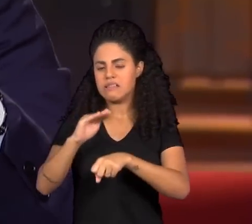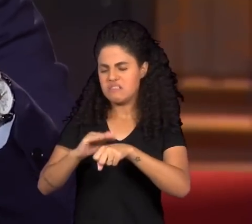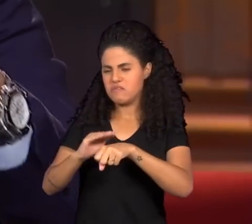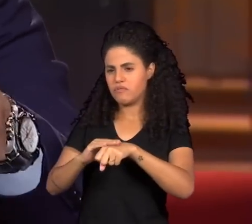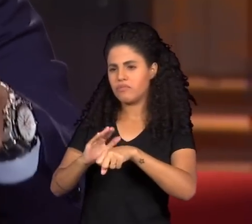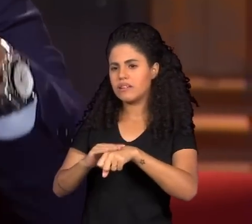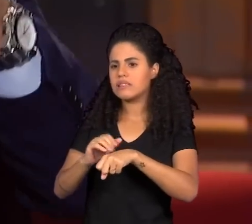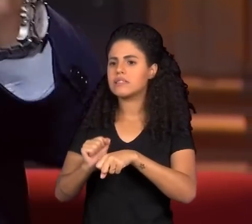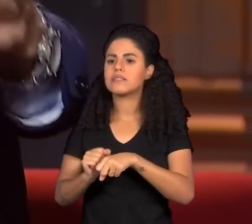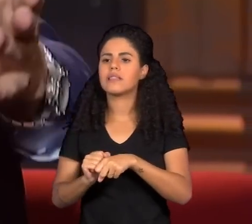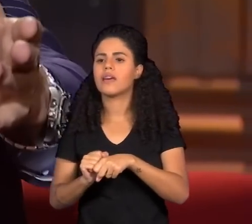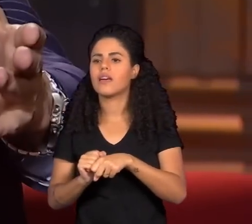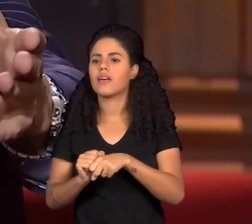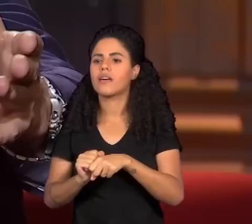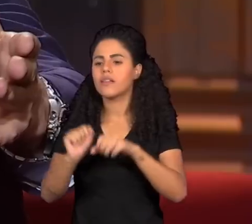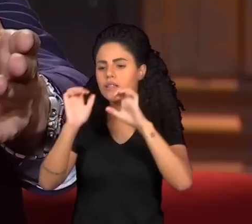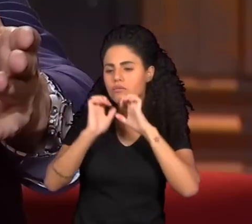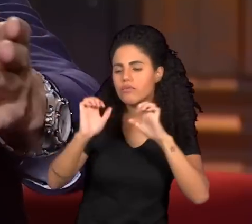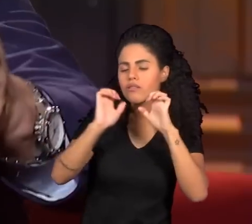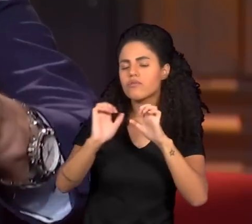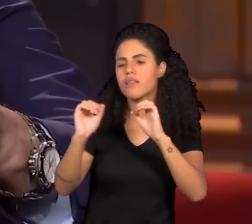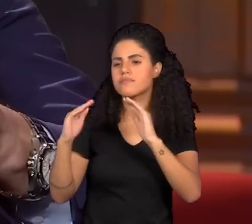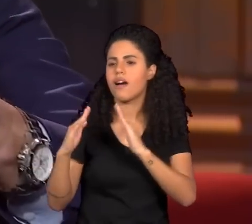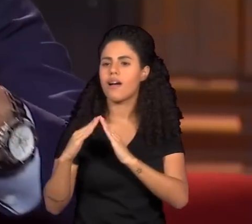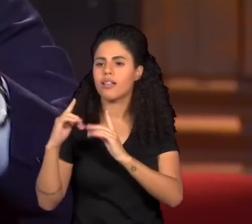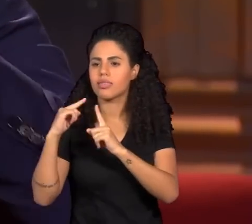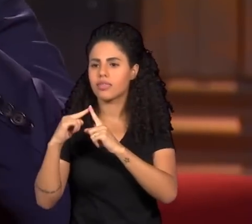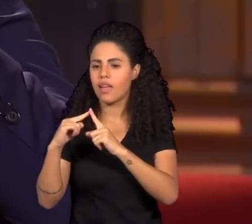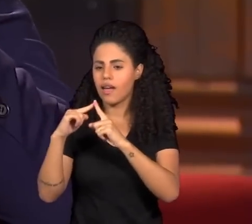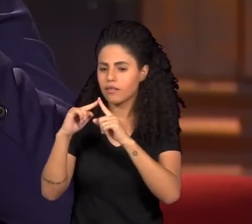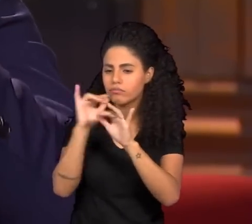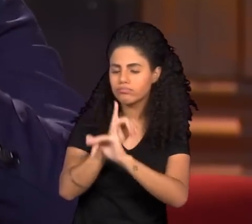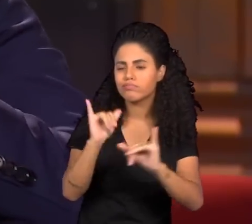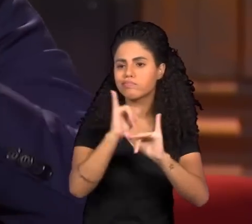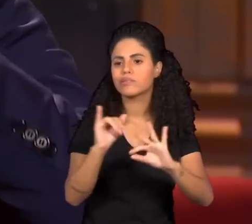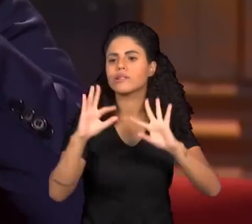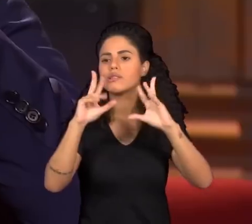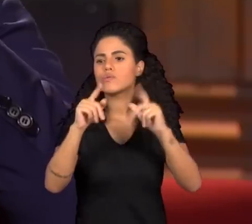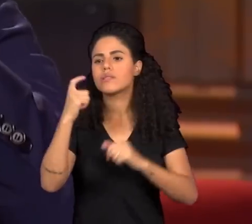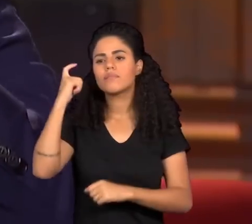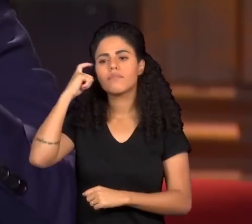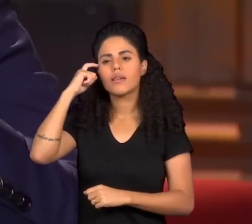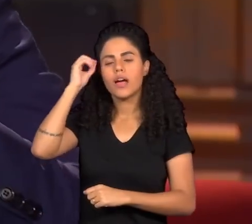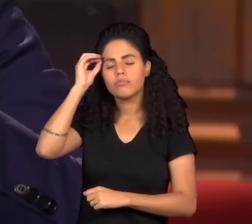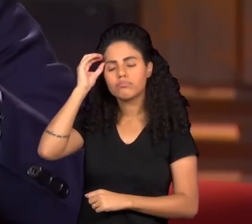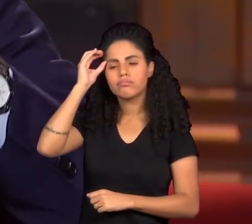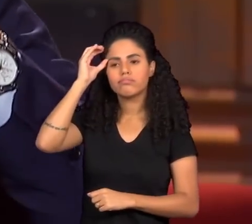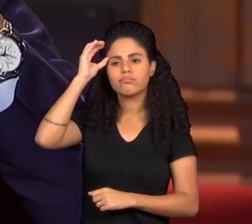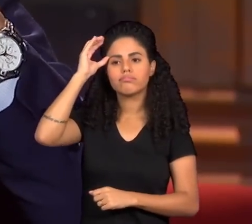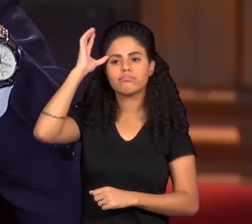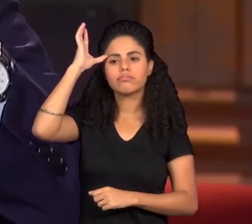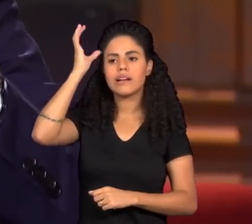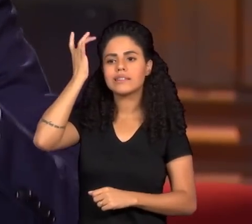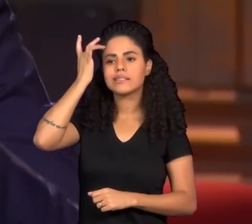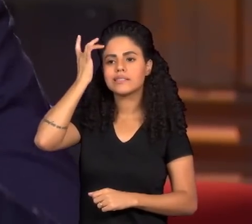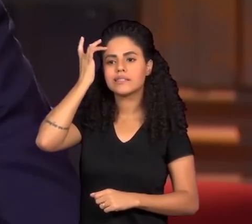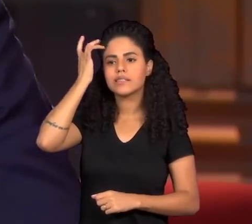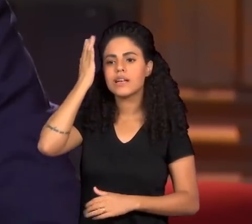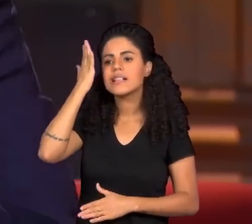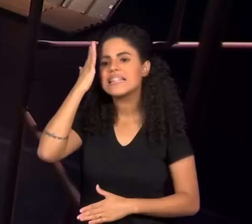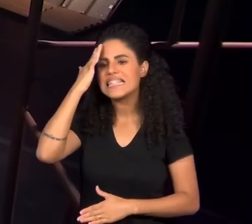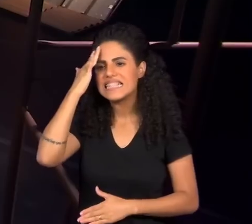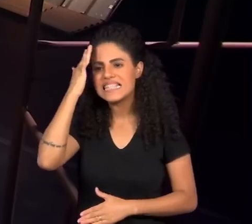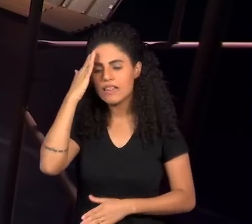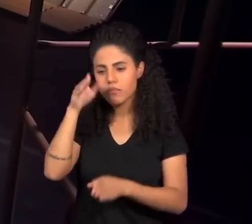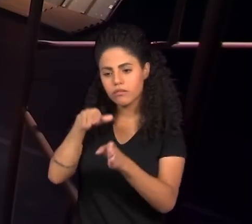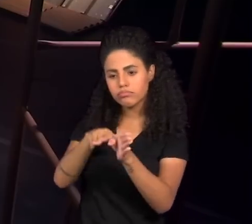o pastoreio, esse tipo de pastoreio. É você formar a consciência da pessoa para que ela tenha